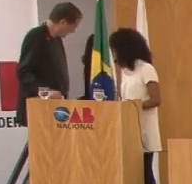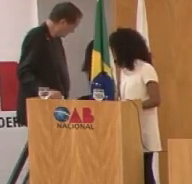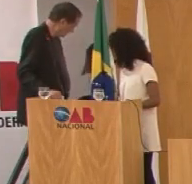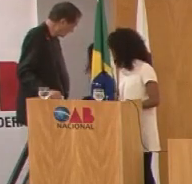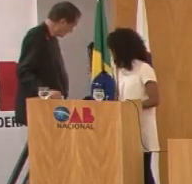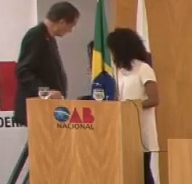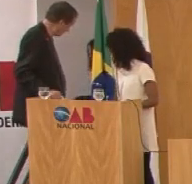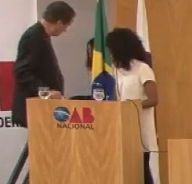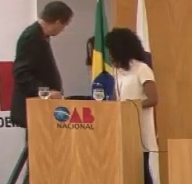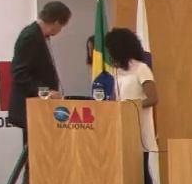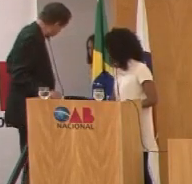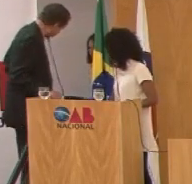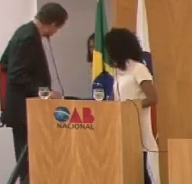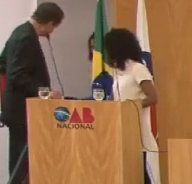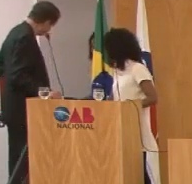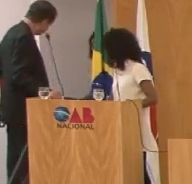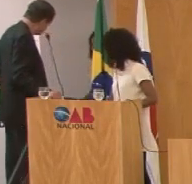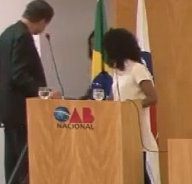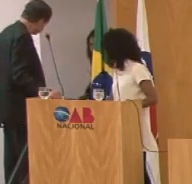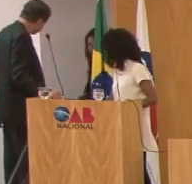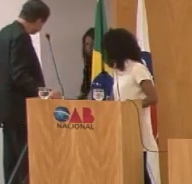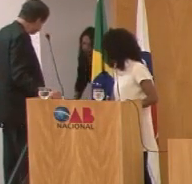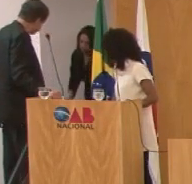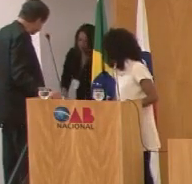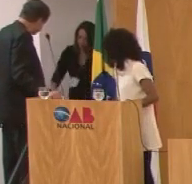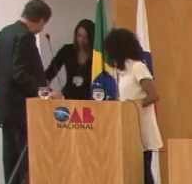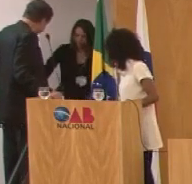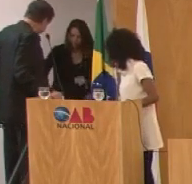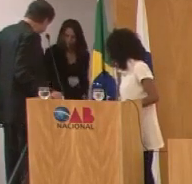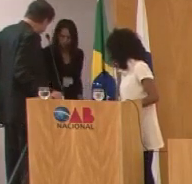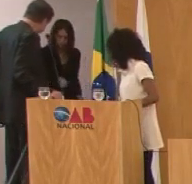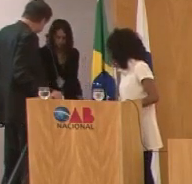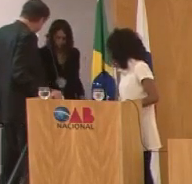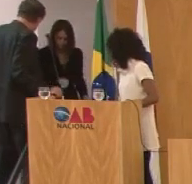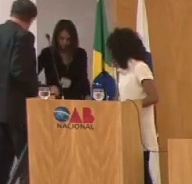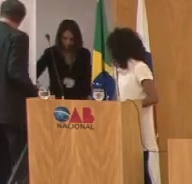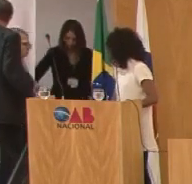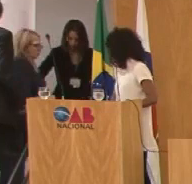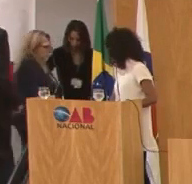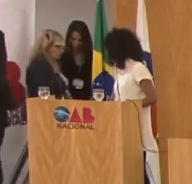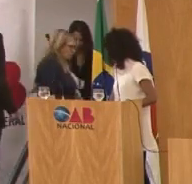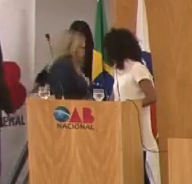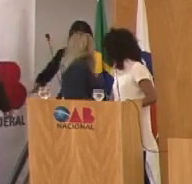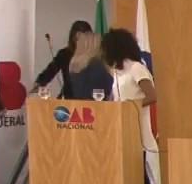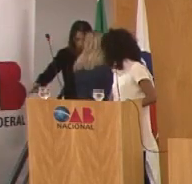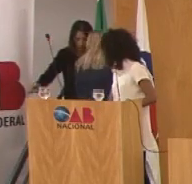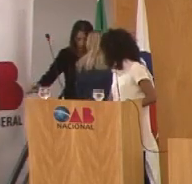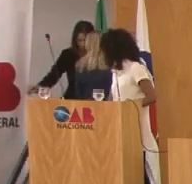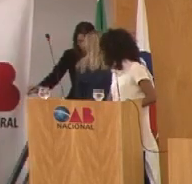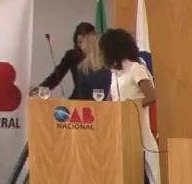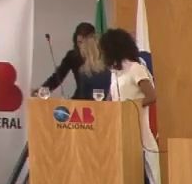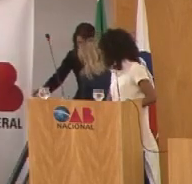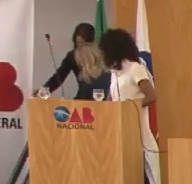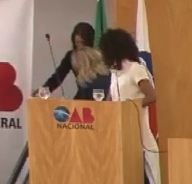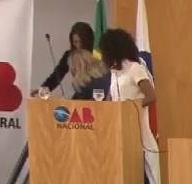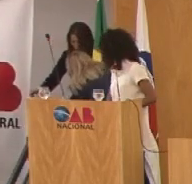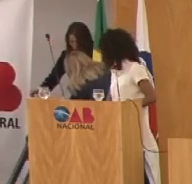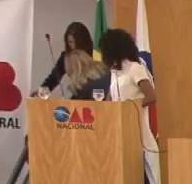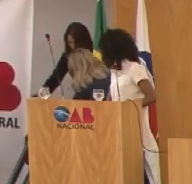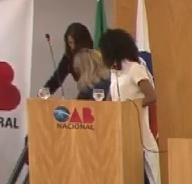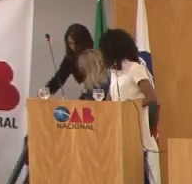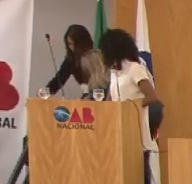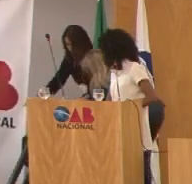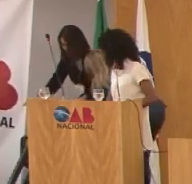e matam jornalistas estão violentando também a democracia. Estão tentando aniquilar o sagrado e democrático direito